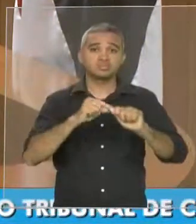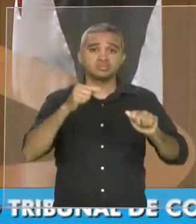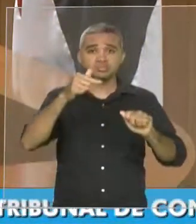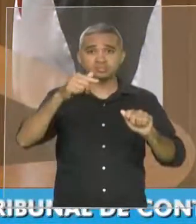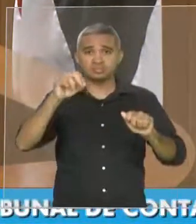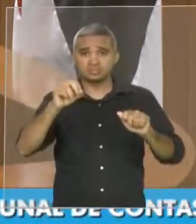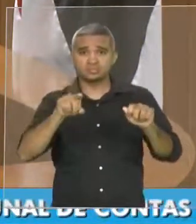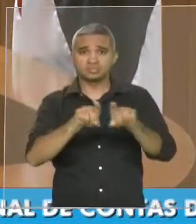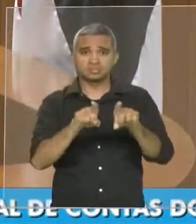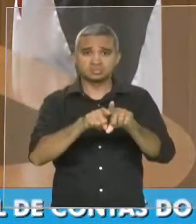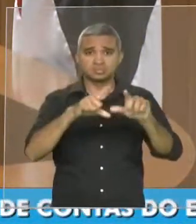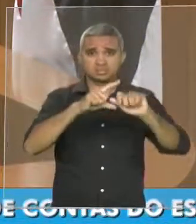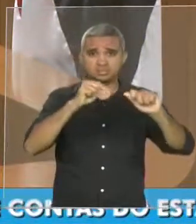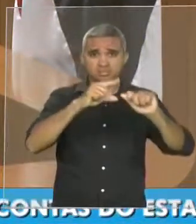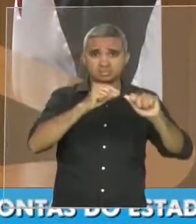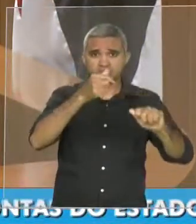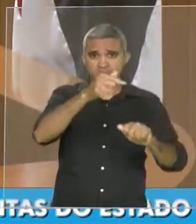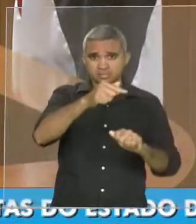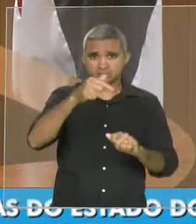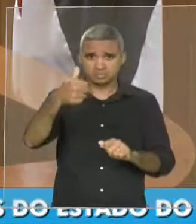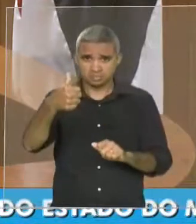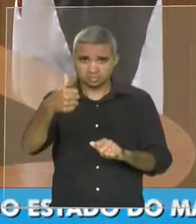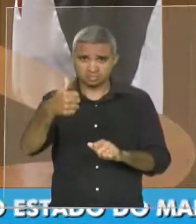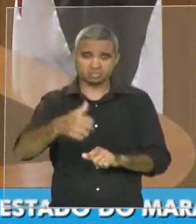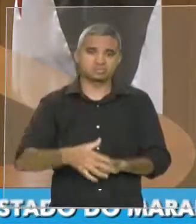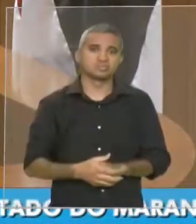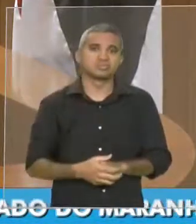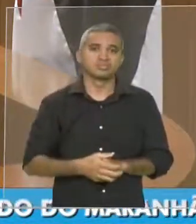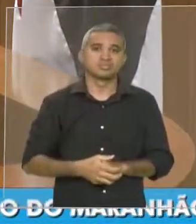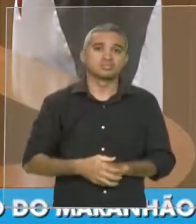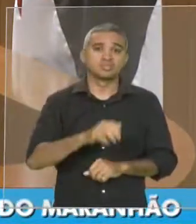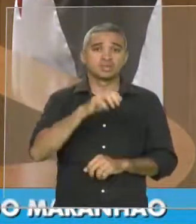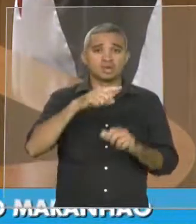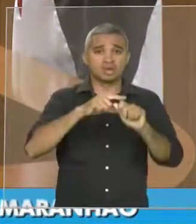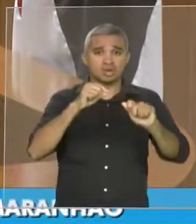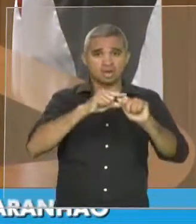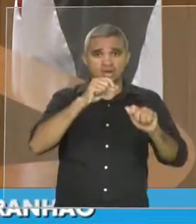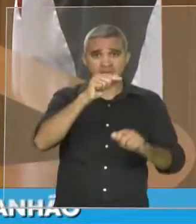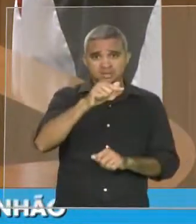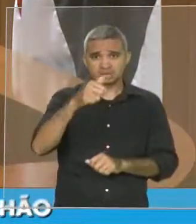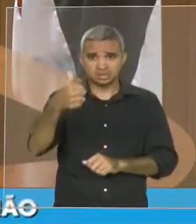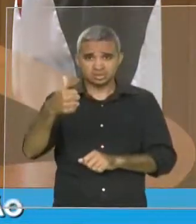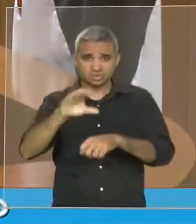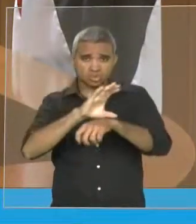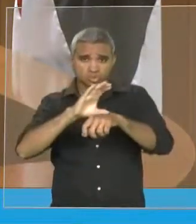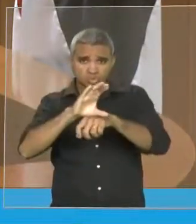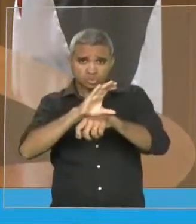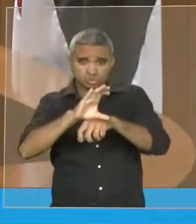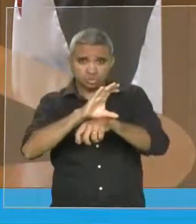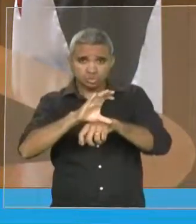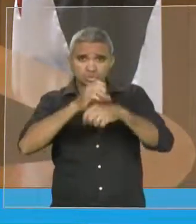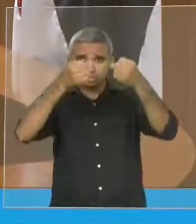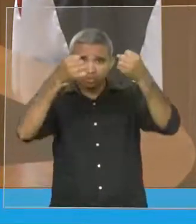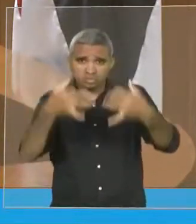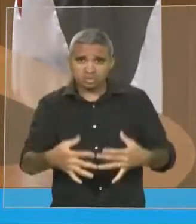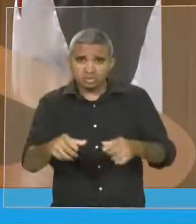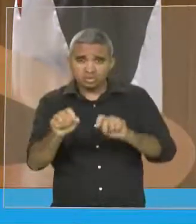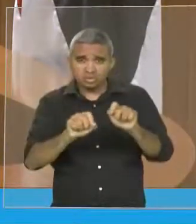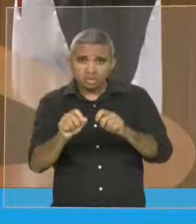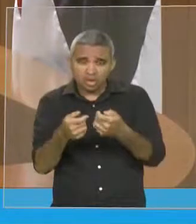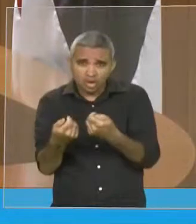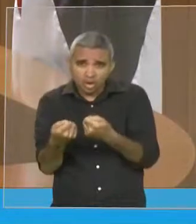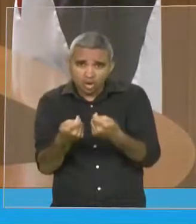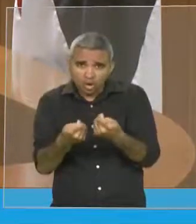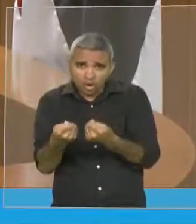71. No artigo 71, a Constituição estabelece o controle externo a cargo do